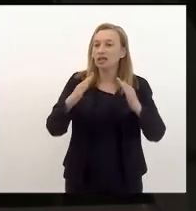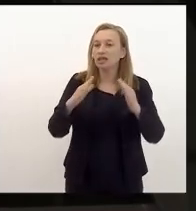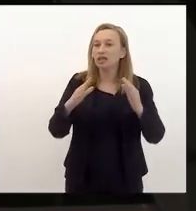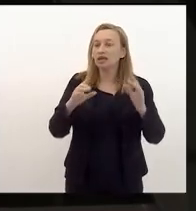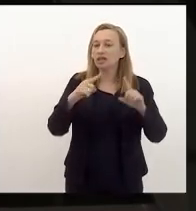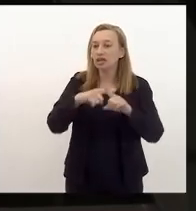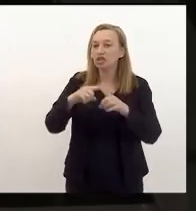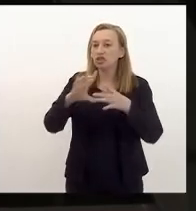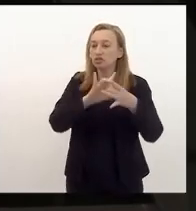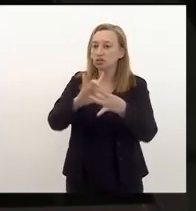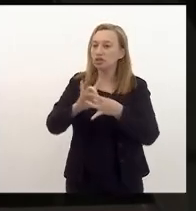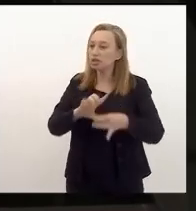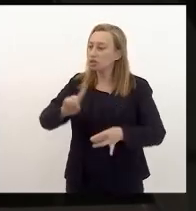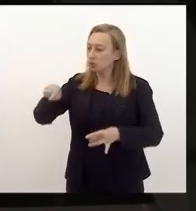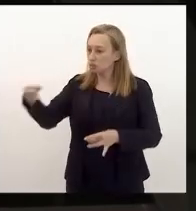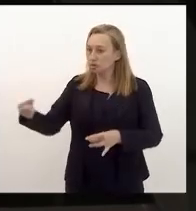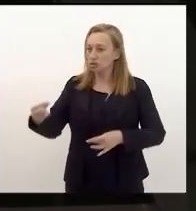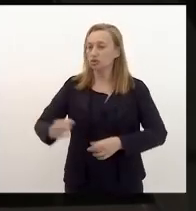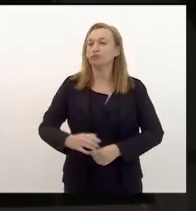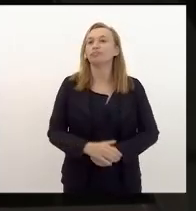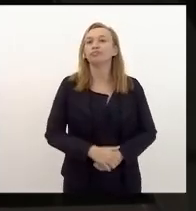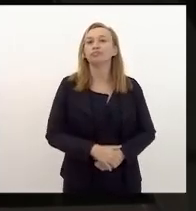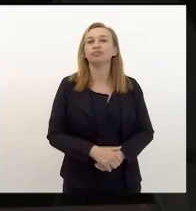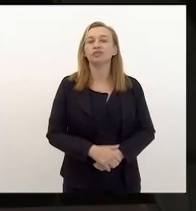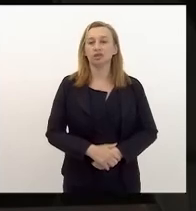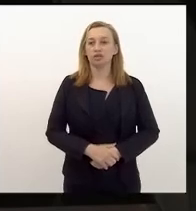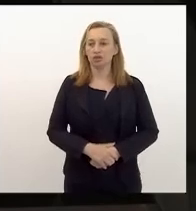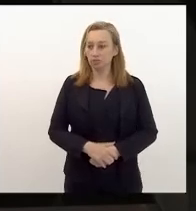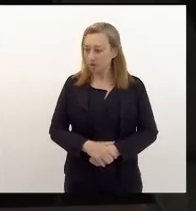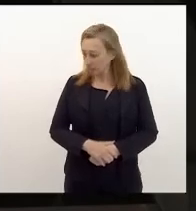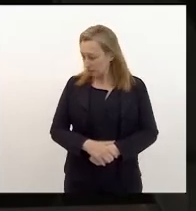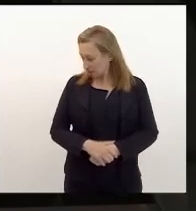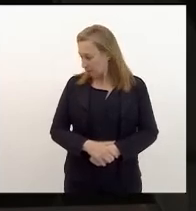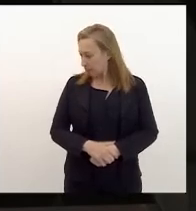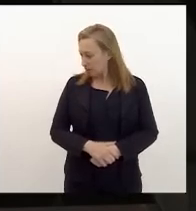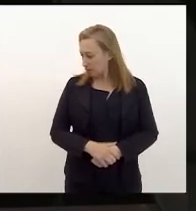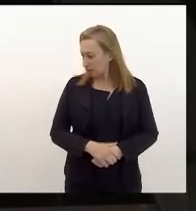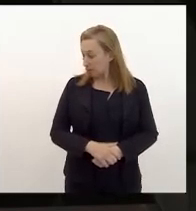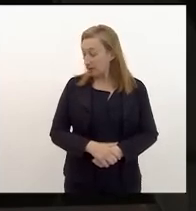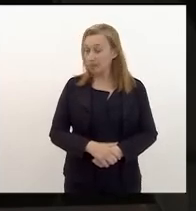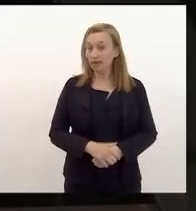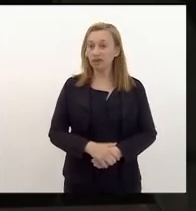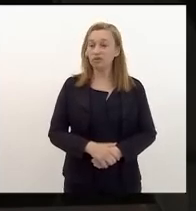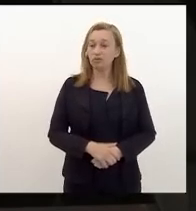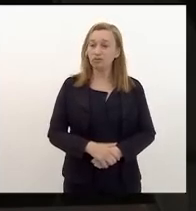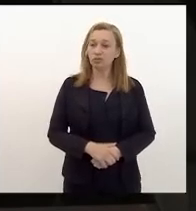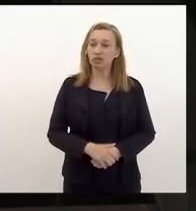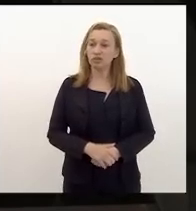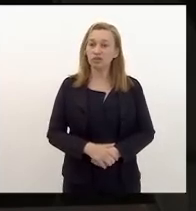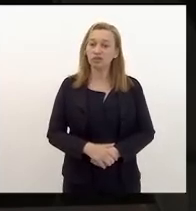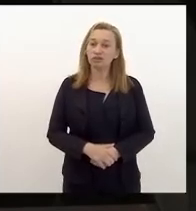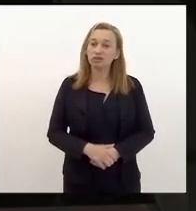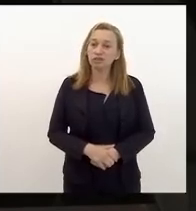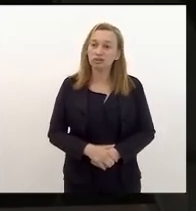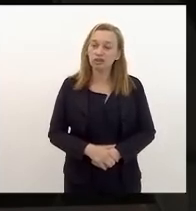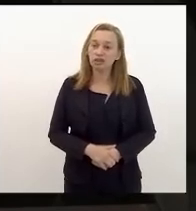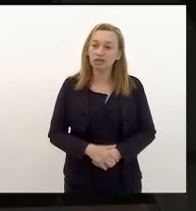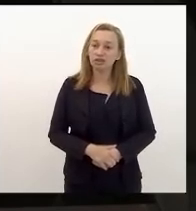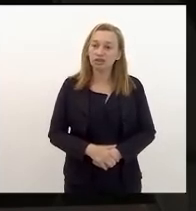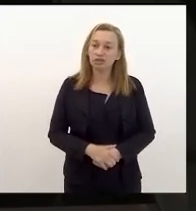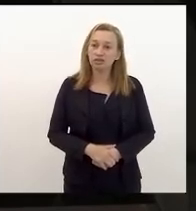e outras. Mais tarde, alguns segmentos das igrejas históricas, tradicionais, como a Igreja